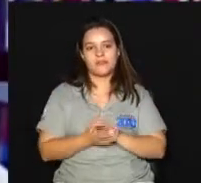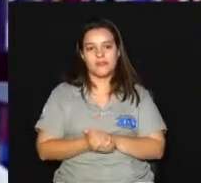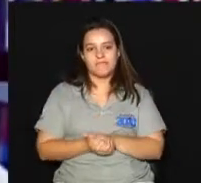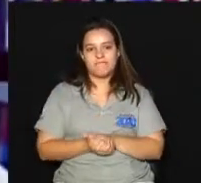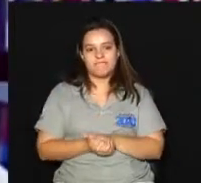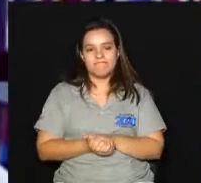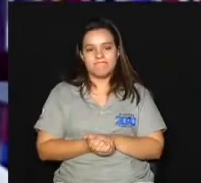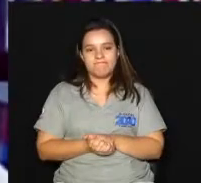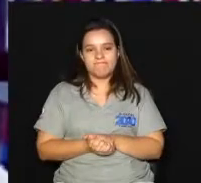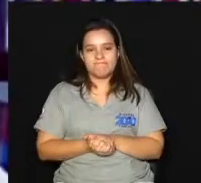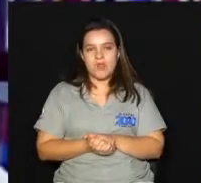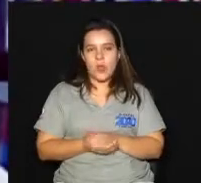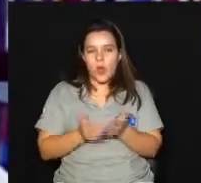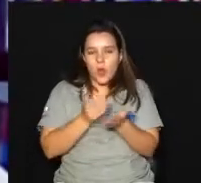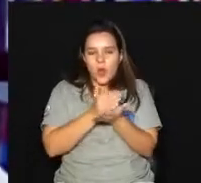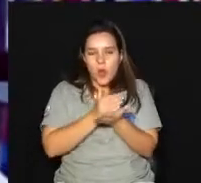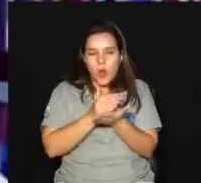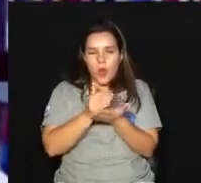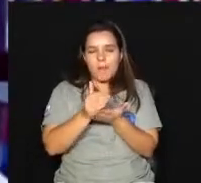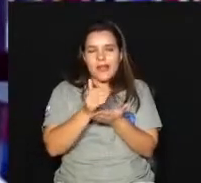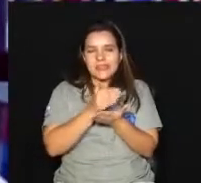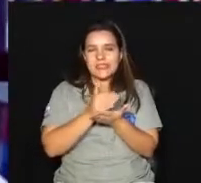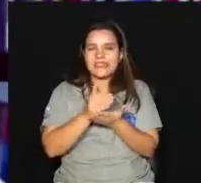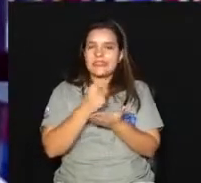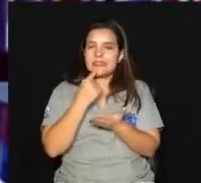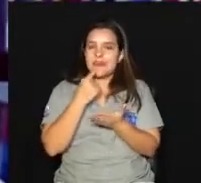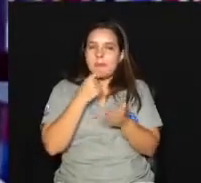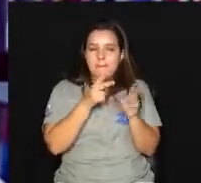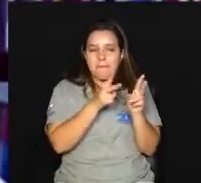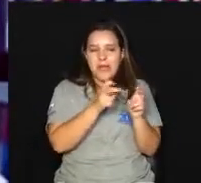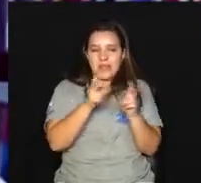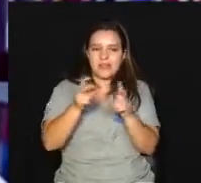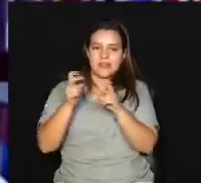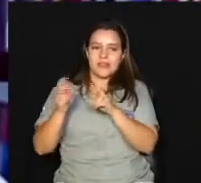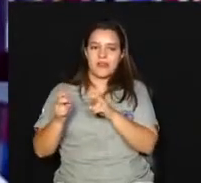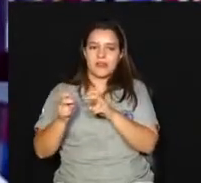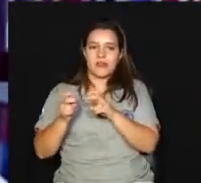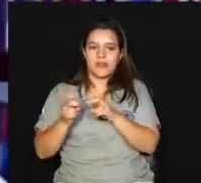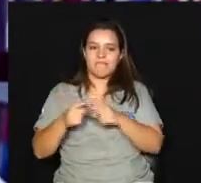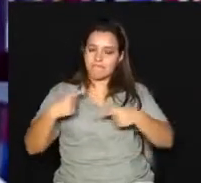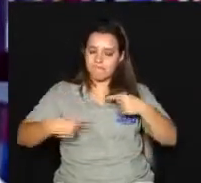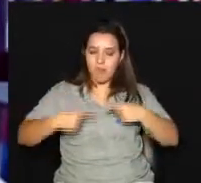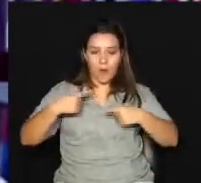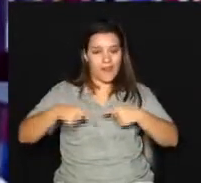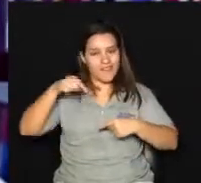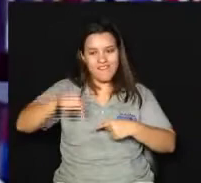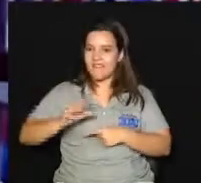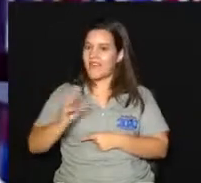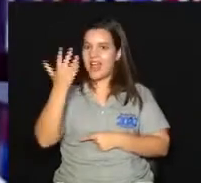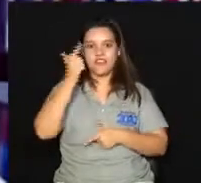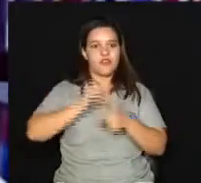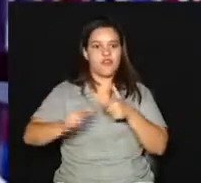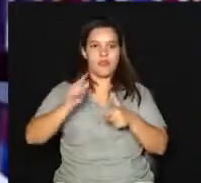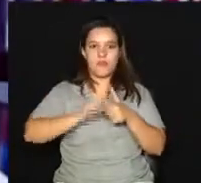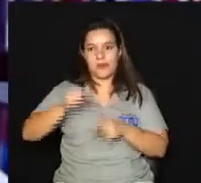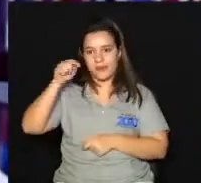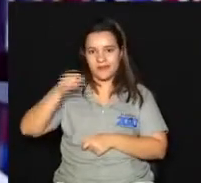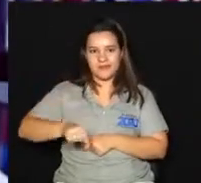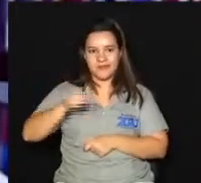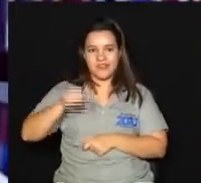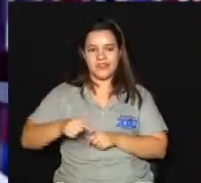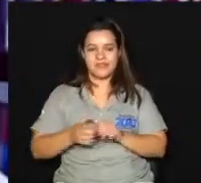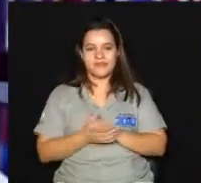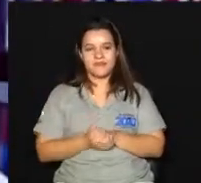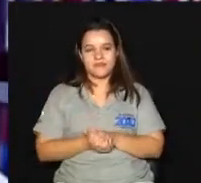vamos dizer assim, começando a perceber que a única saída é a política mesmo, não tem outra saída. Sim.